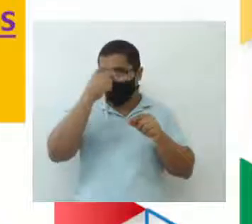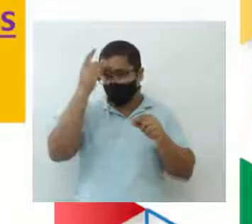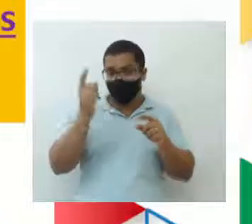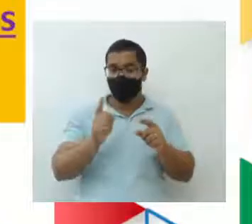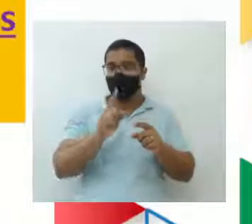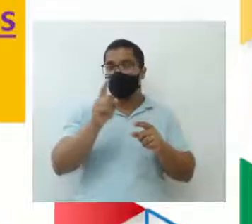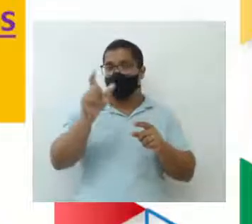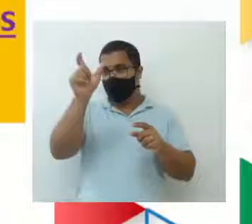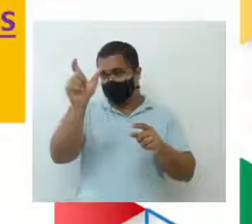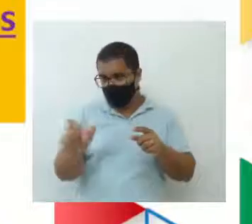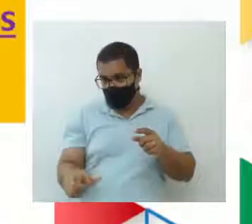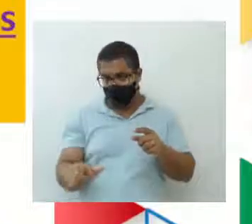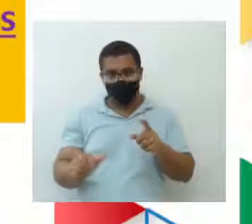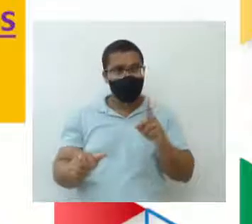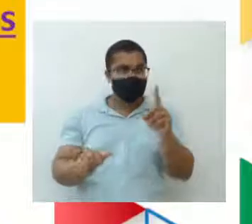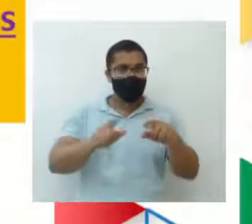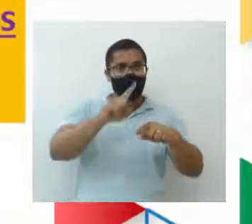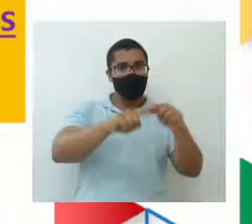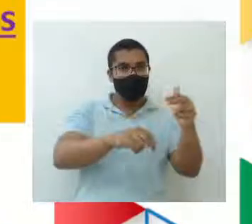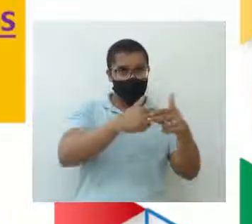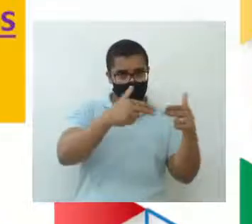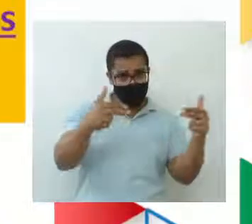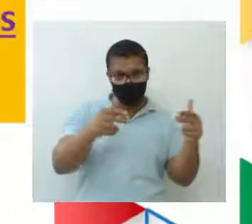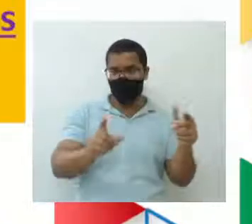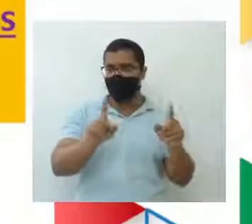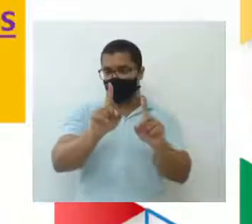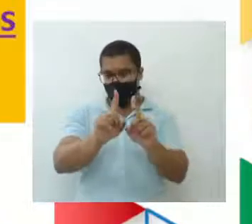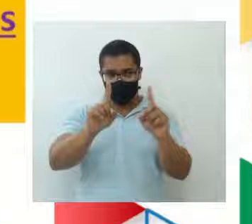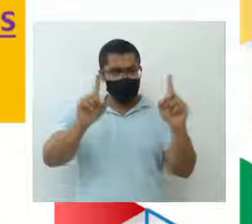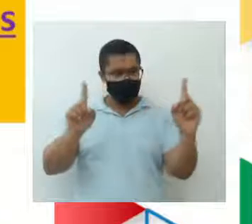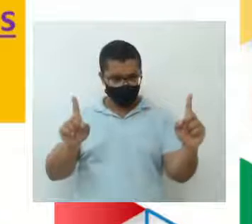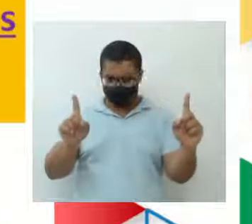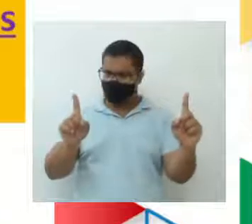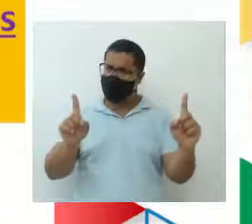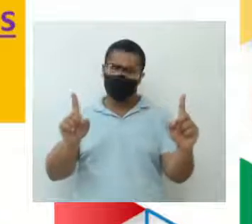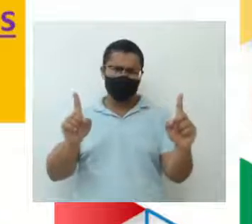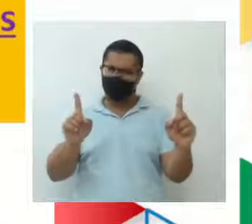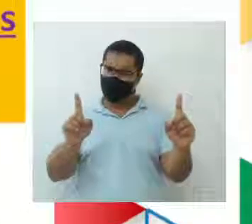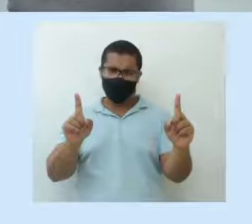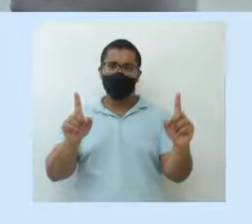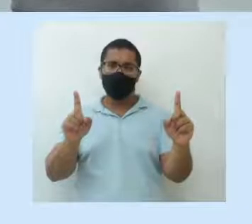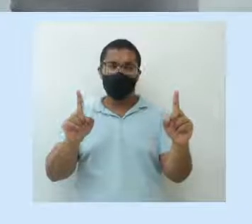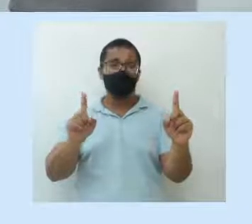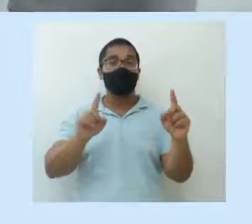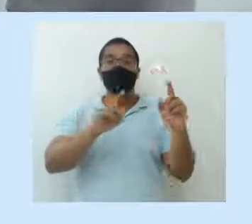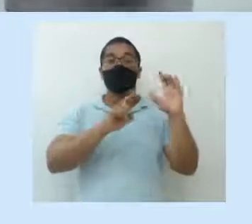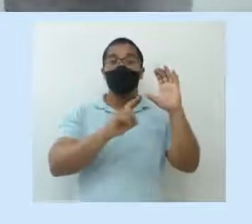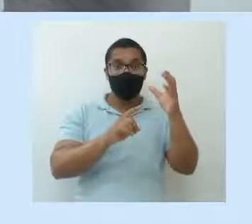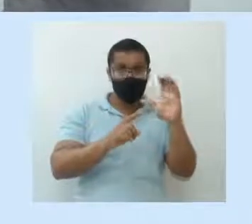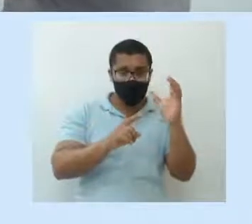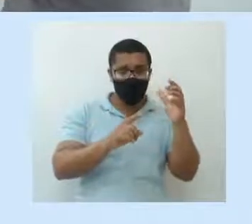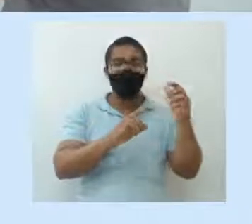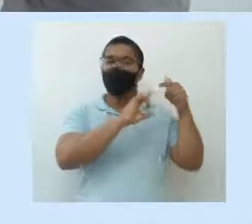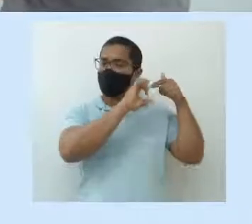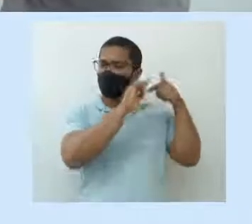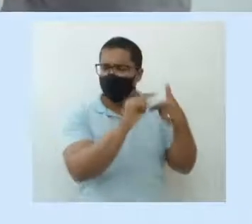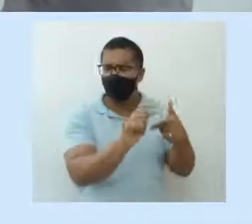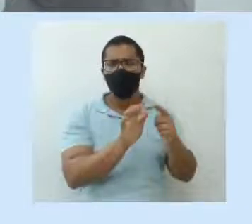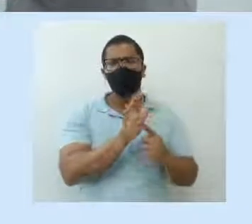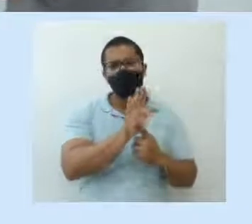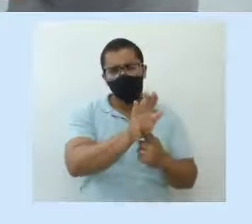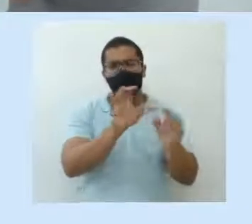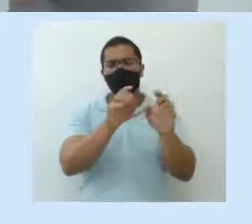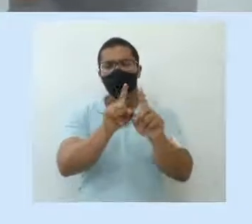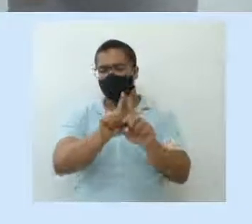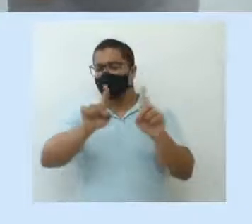e o objeto tradicional das ciências. Se vocês observaram, desde o começo, nós viemos